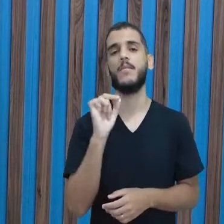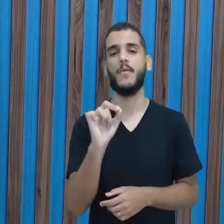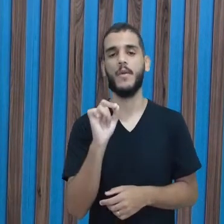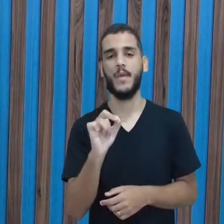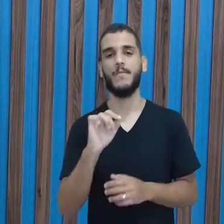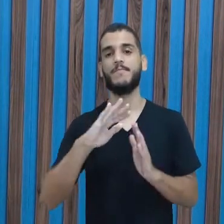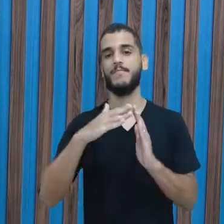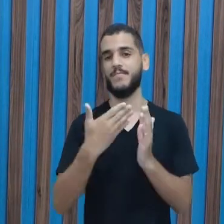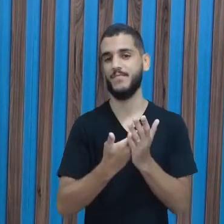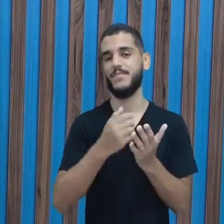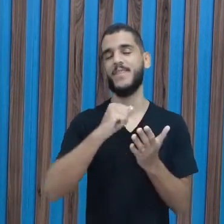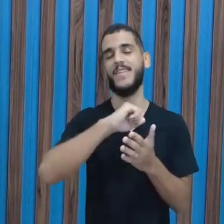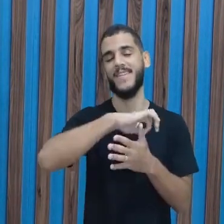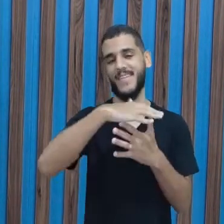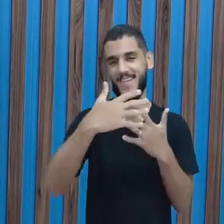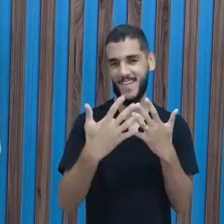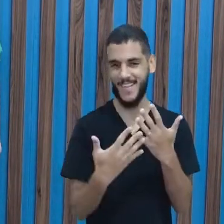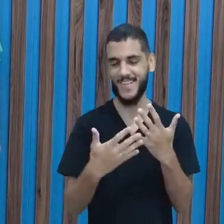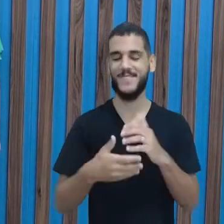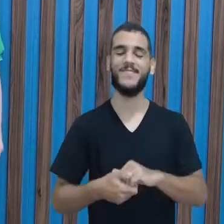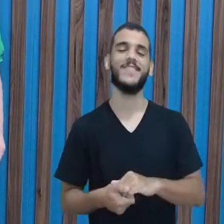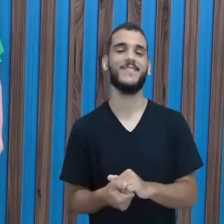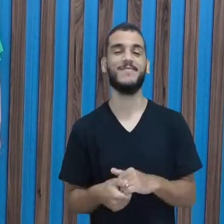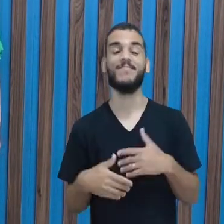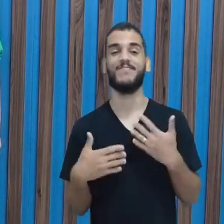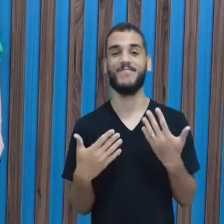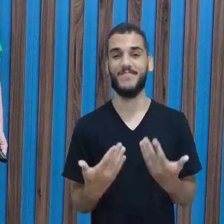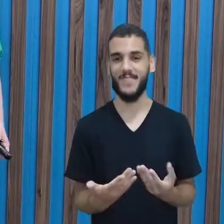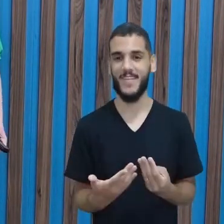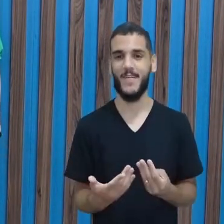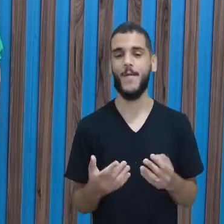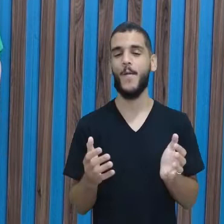nosso intérprete de Libras. A equipe de Libras